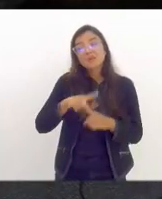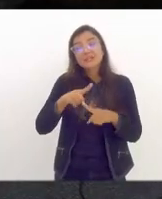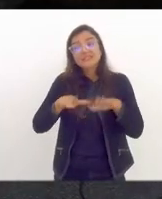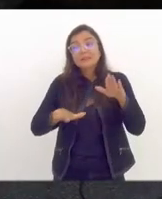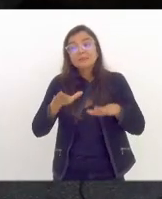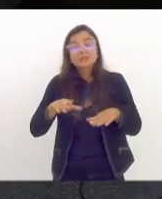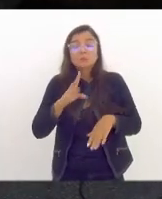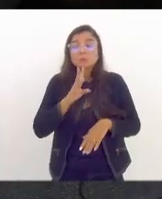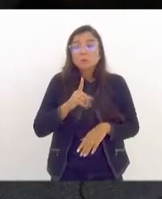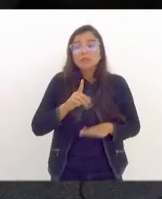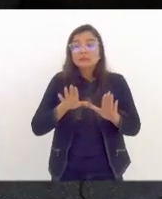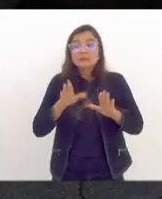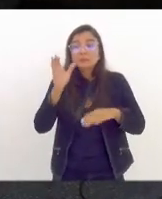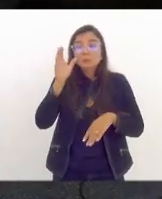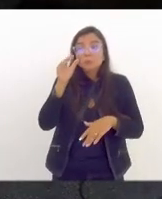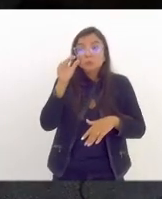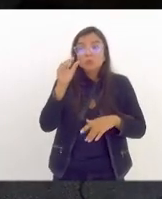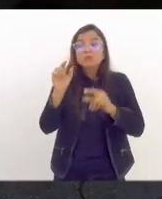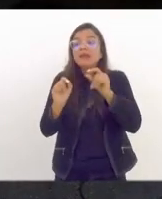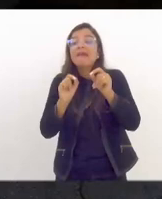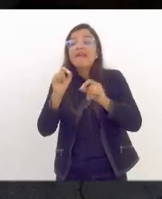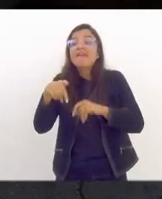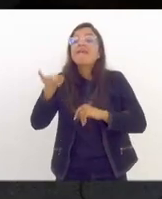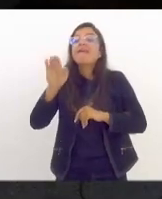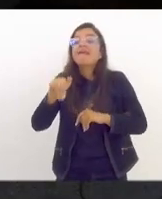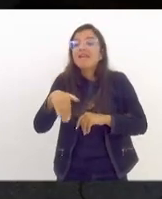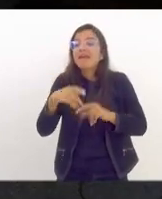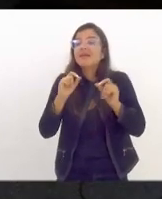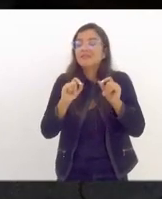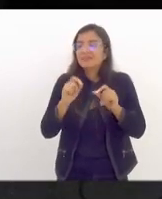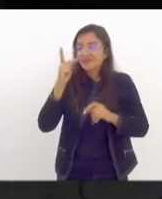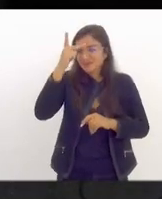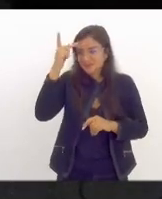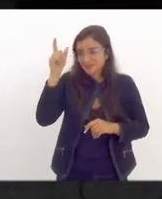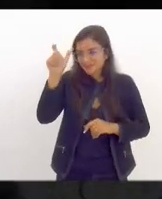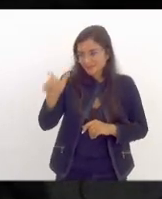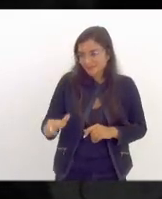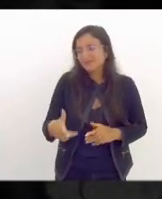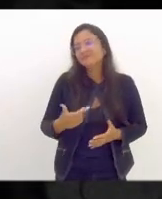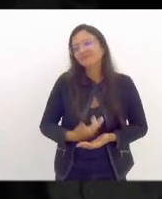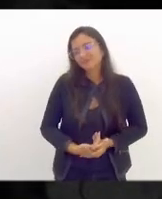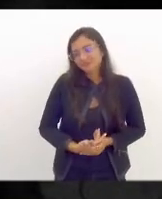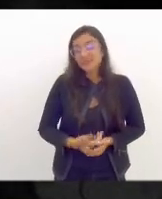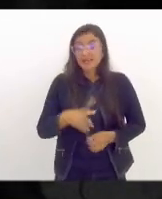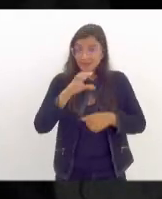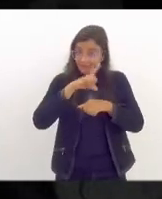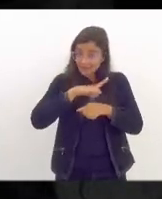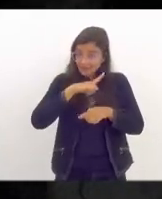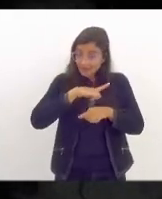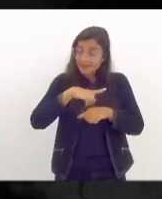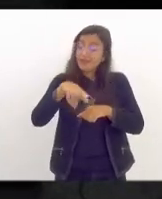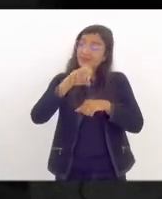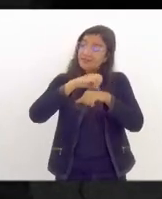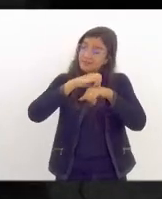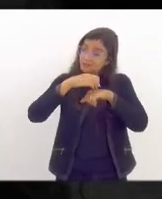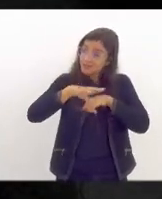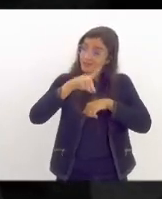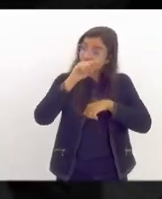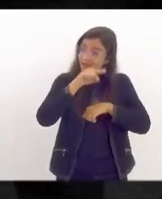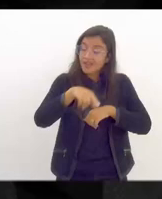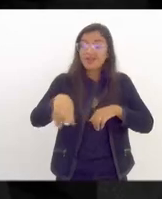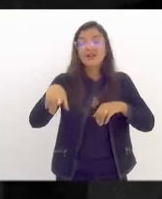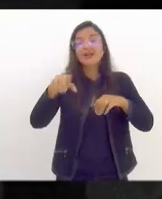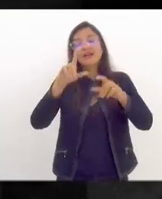é mas fica aquela curiosidade para saber quem é então assim fica a dica que no portal da alerj tem o vídeo de todas as pessoas